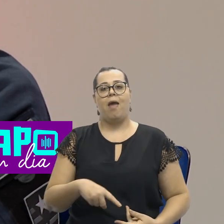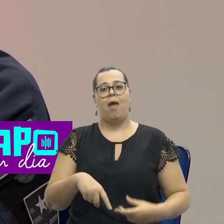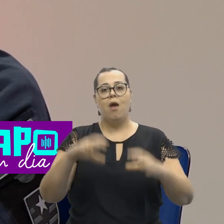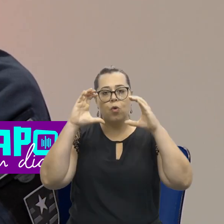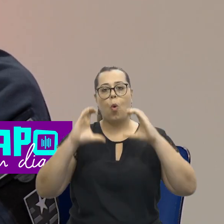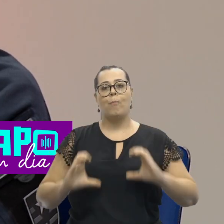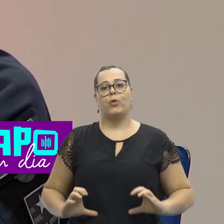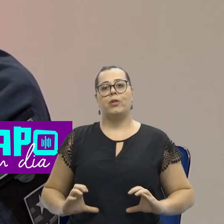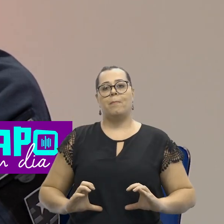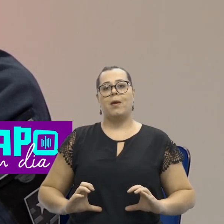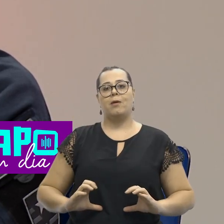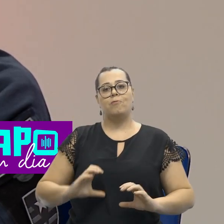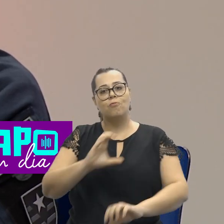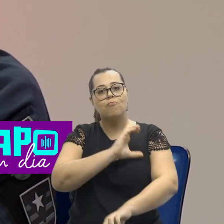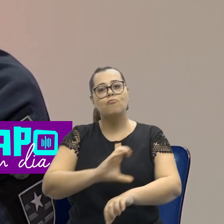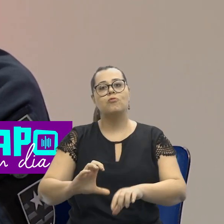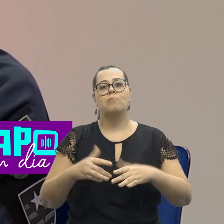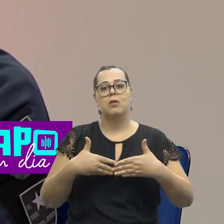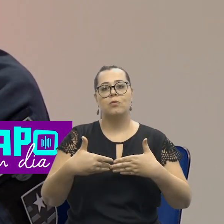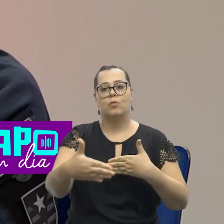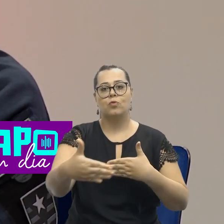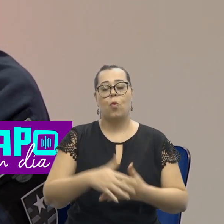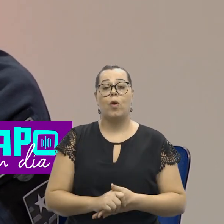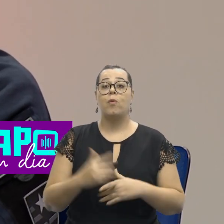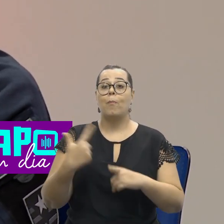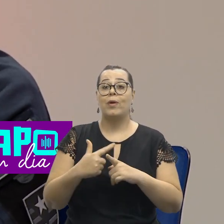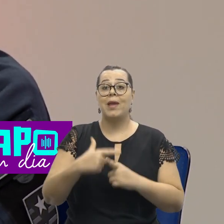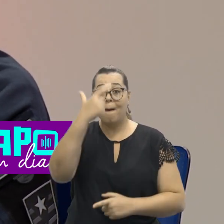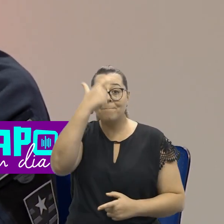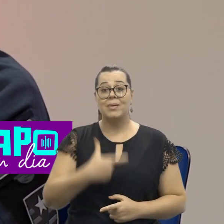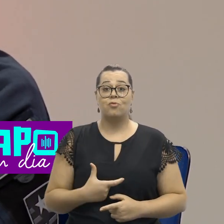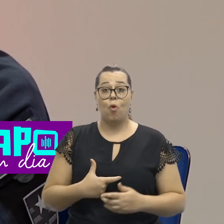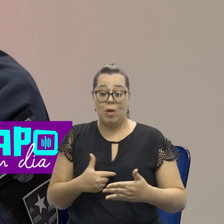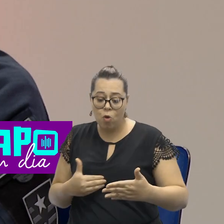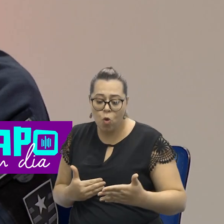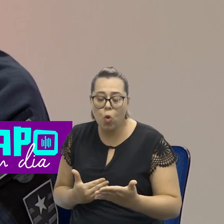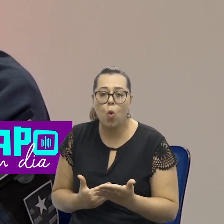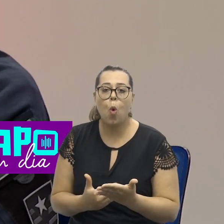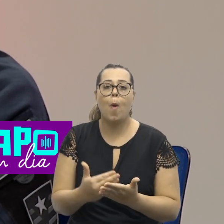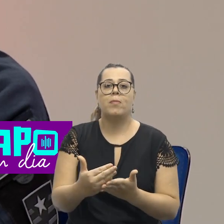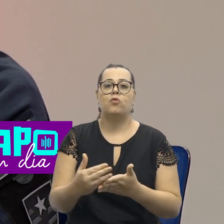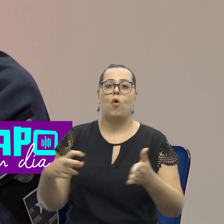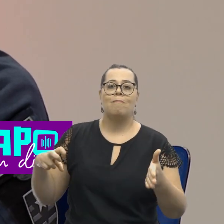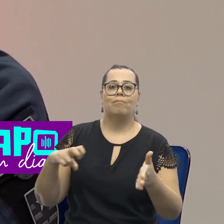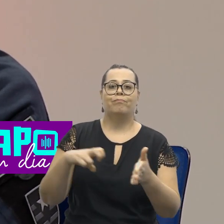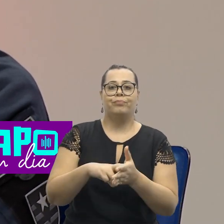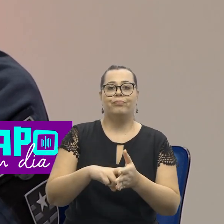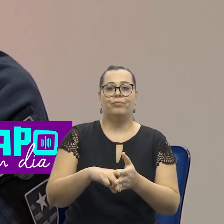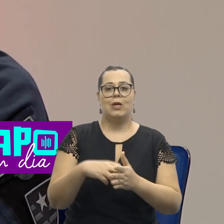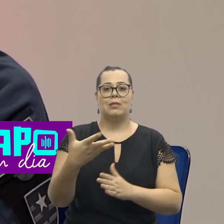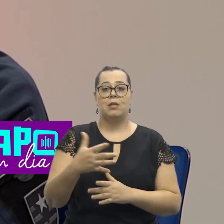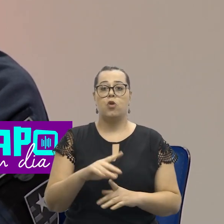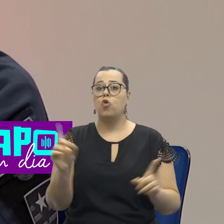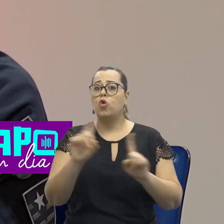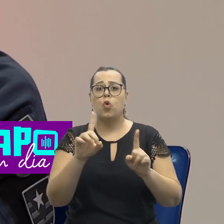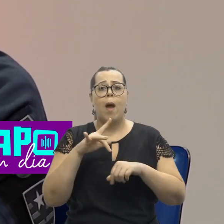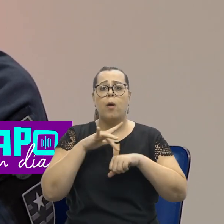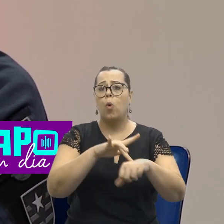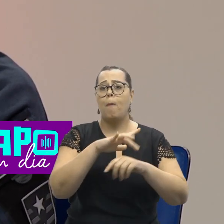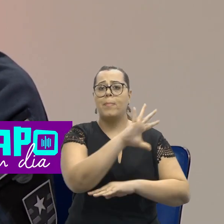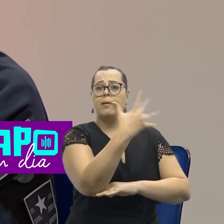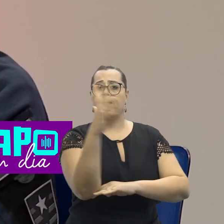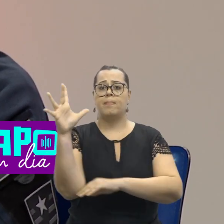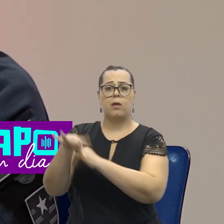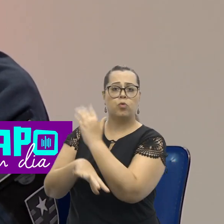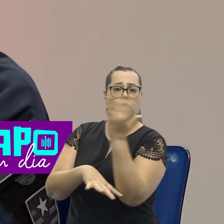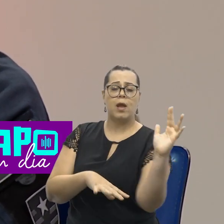Ou seja, é uma ação feita por alguém que desencadeou o acidente. Não foi um evento